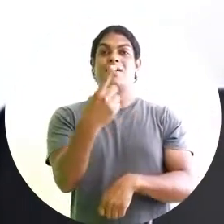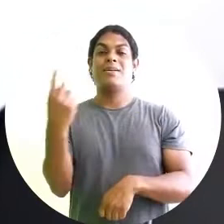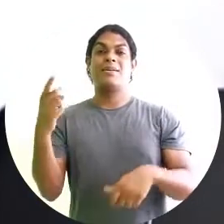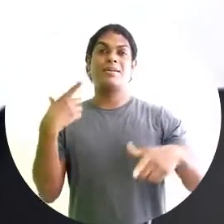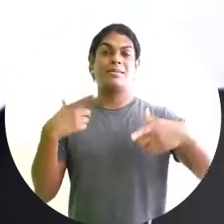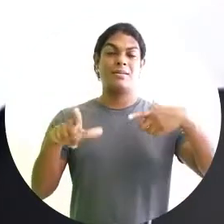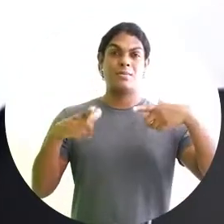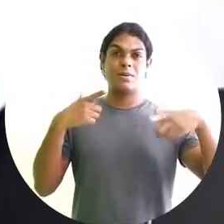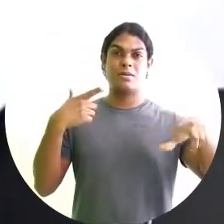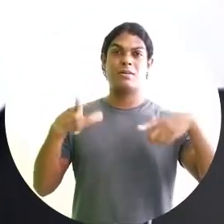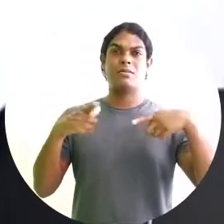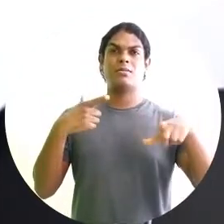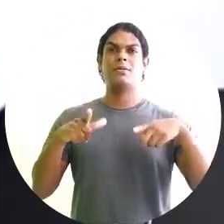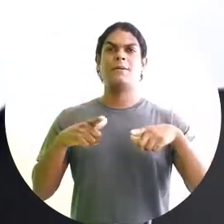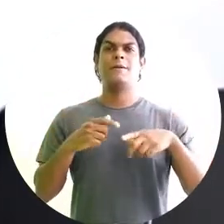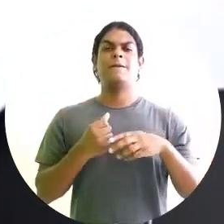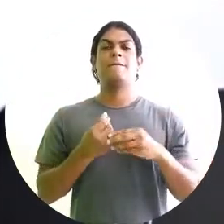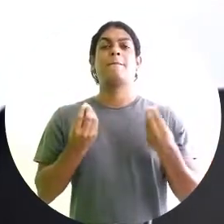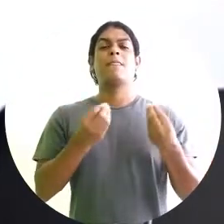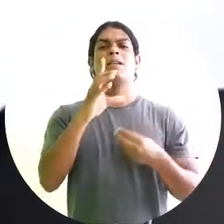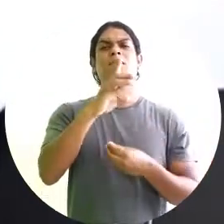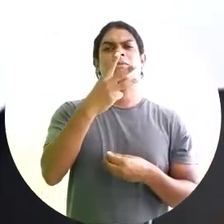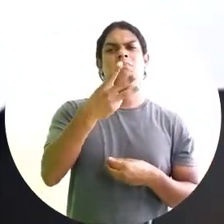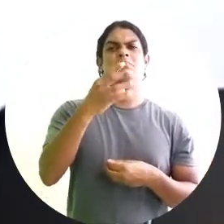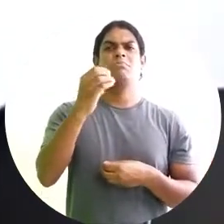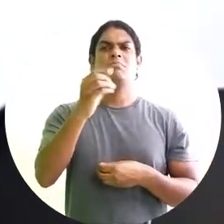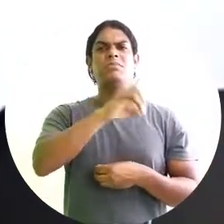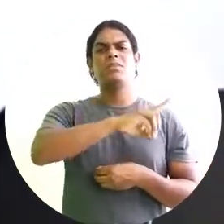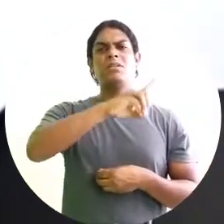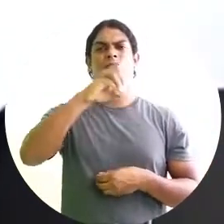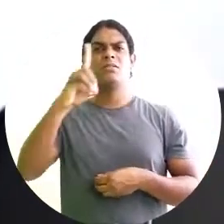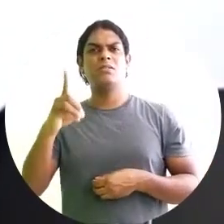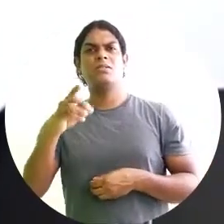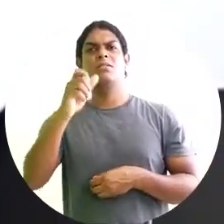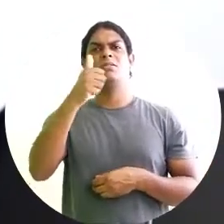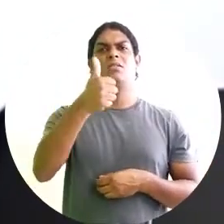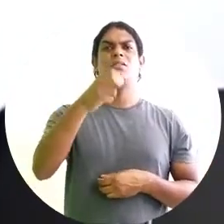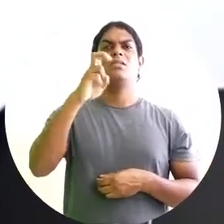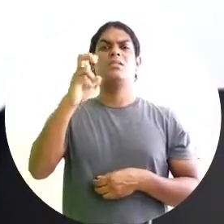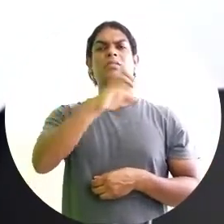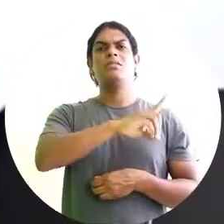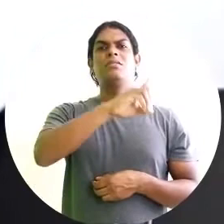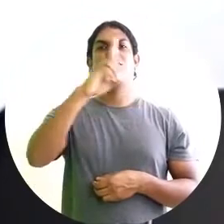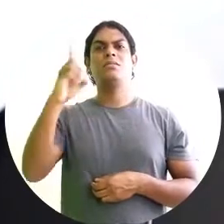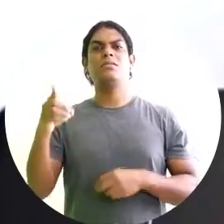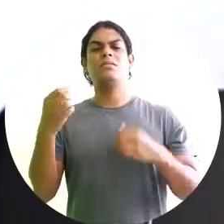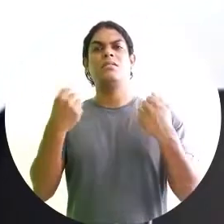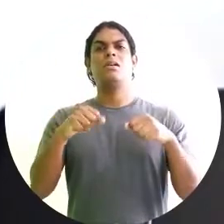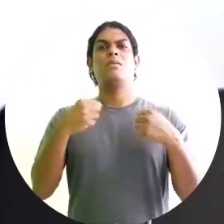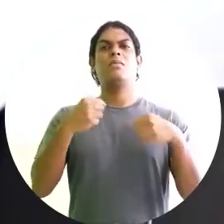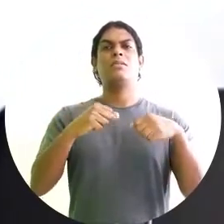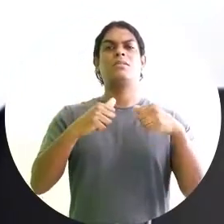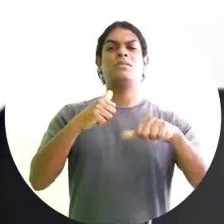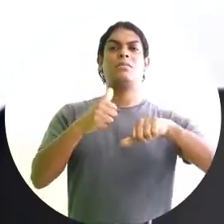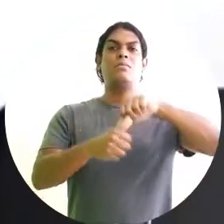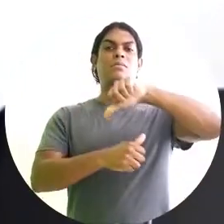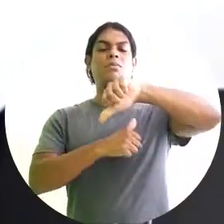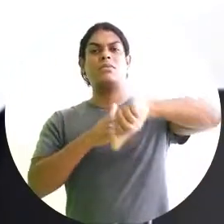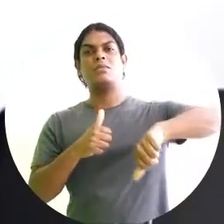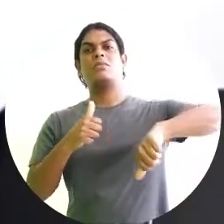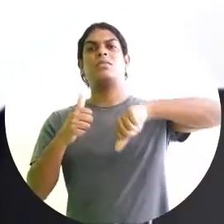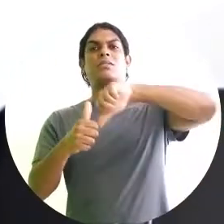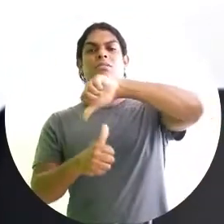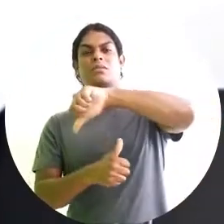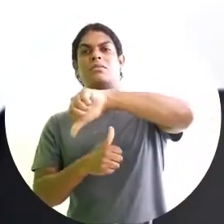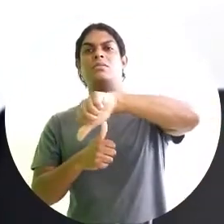E durante um certo período de tempo, como 30 dias, 15 dias, deverá haver modificação desses